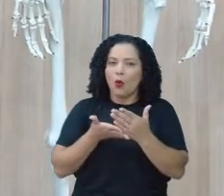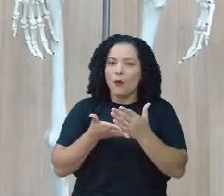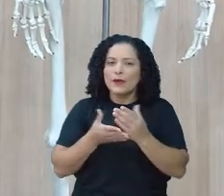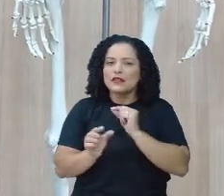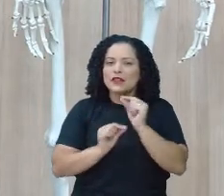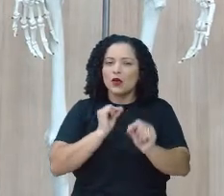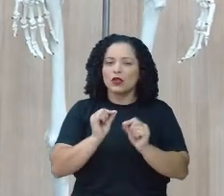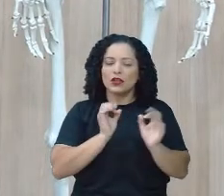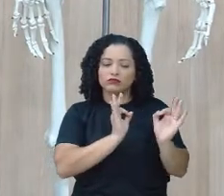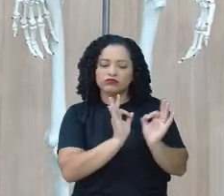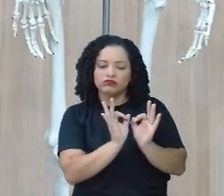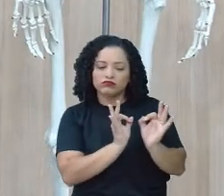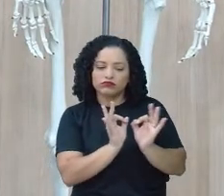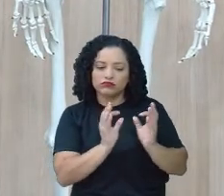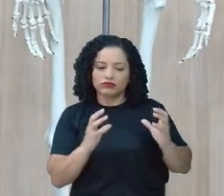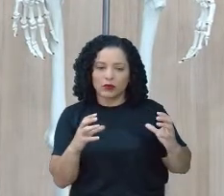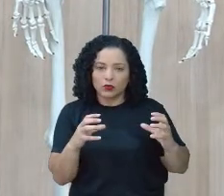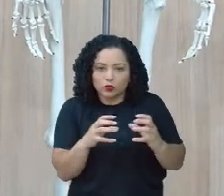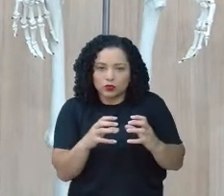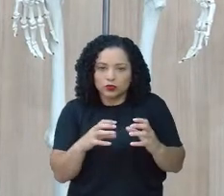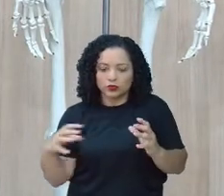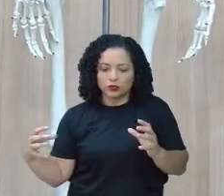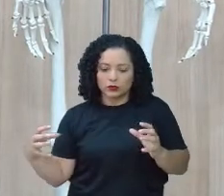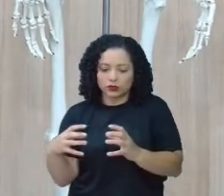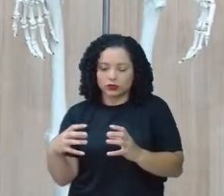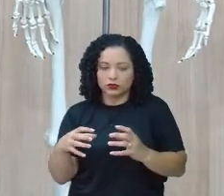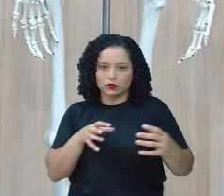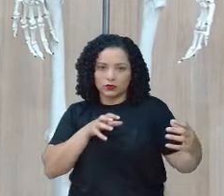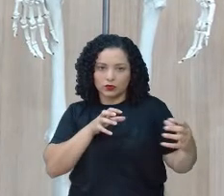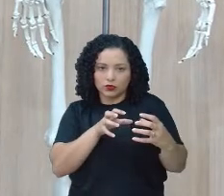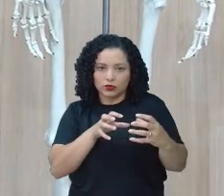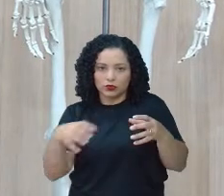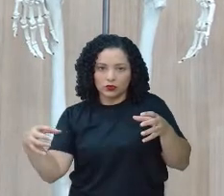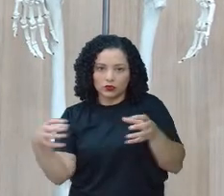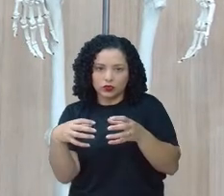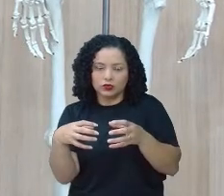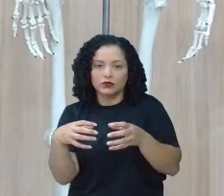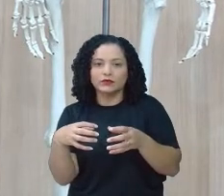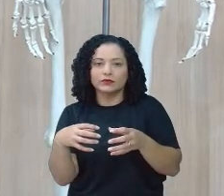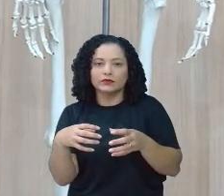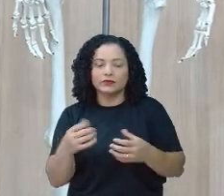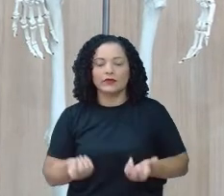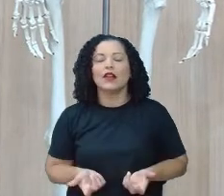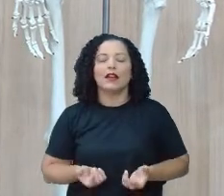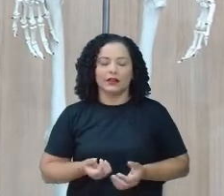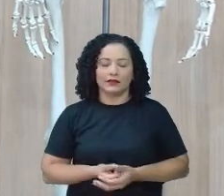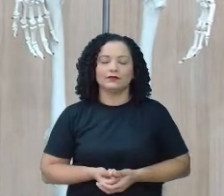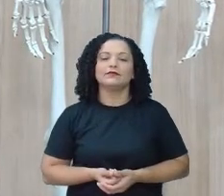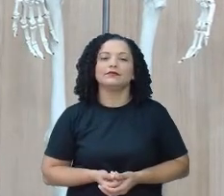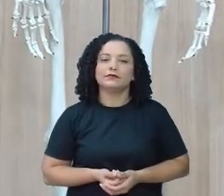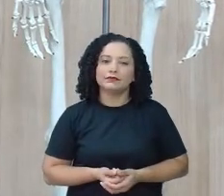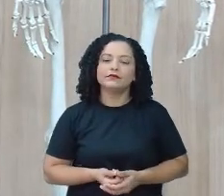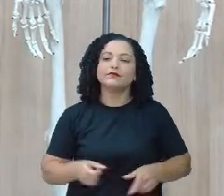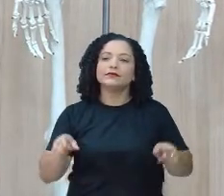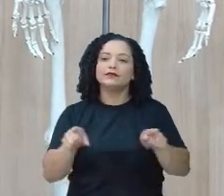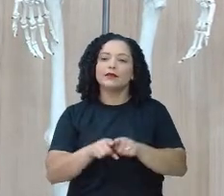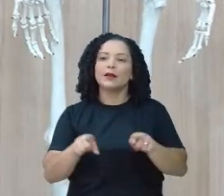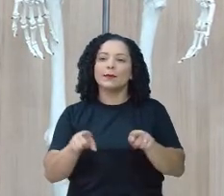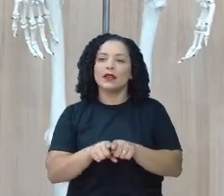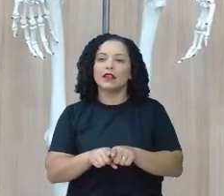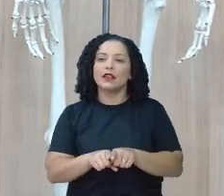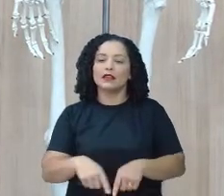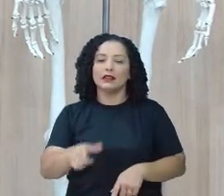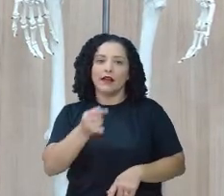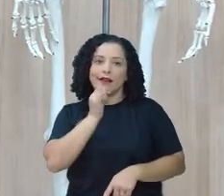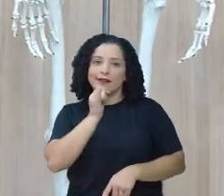seja, aquilo que antes parecia ser, né, representar aí dois ossos, eles vão se unir. E um